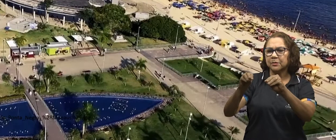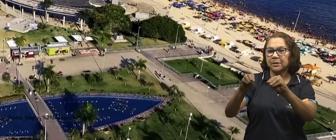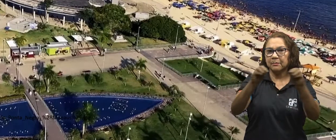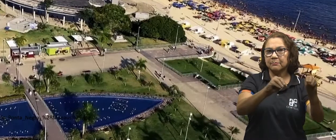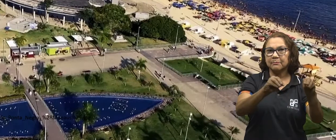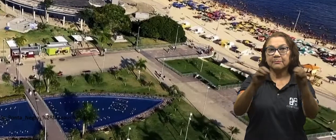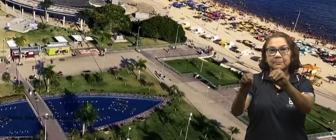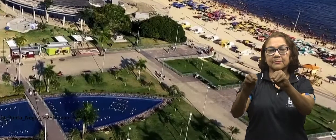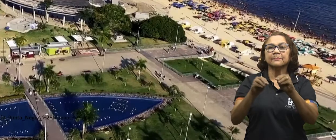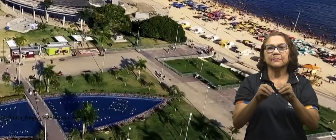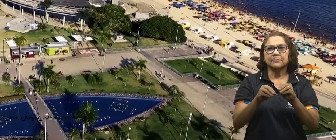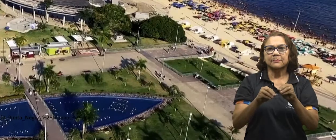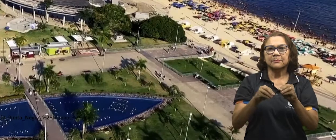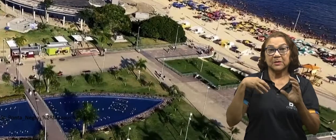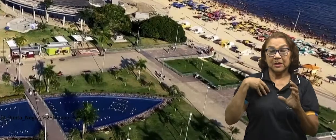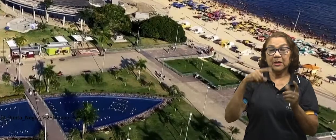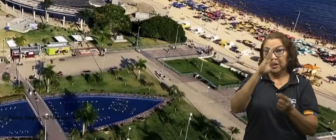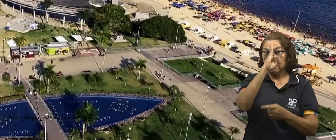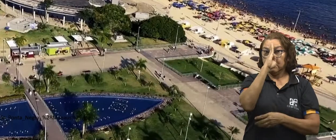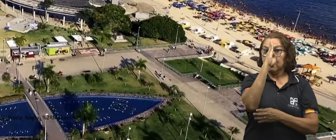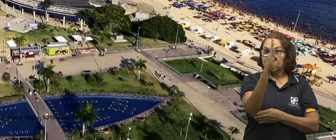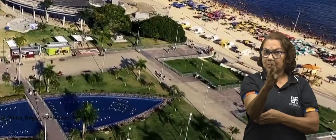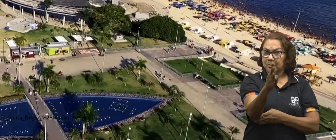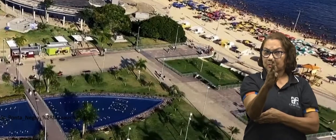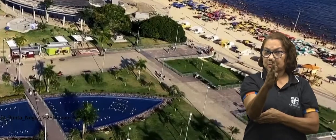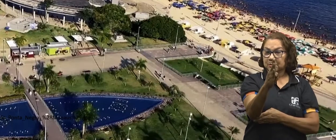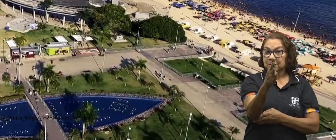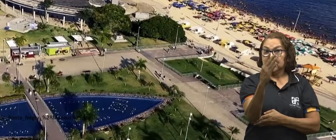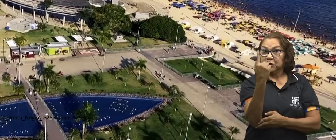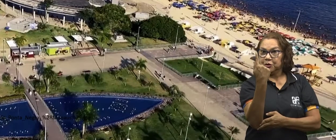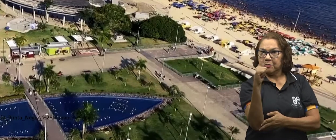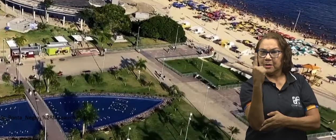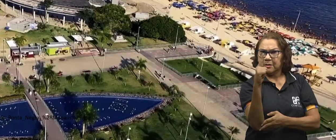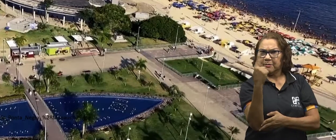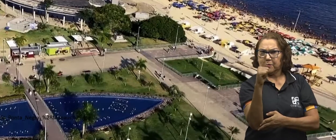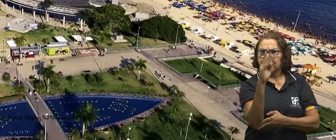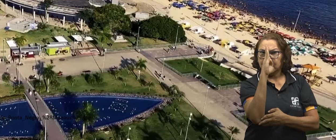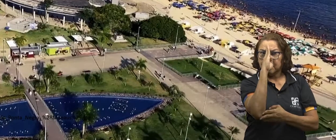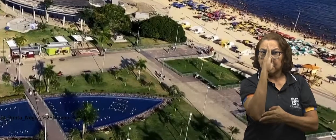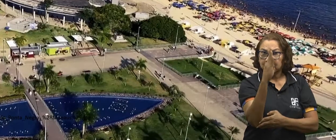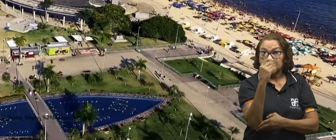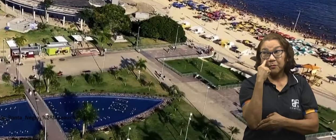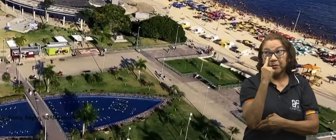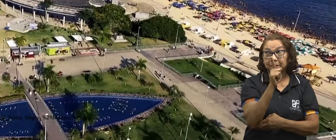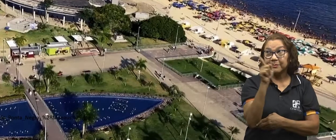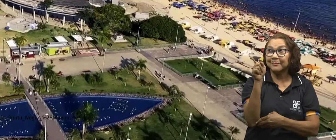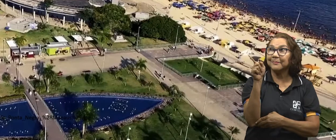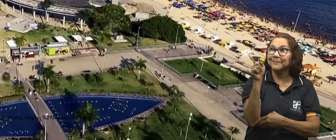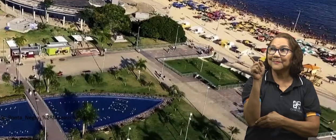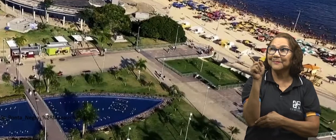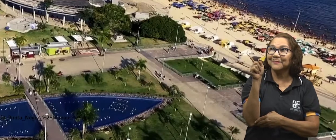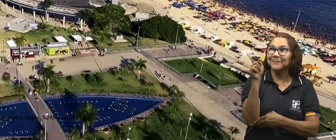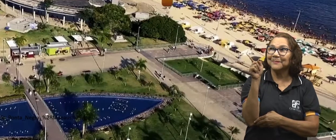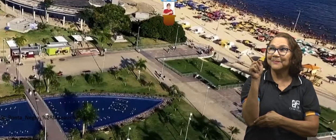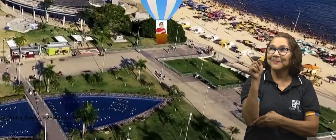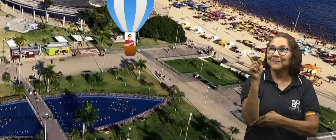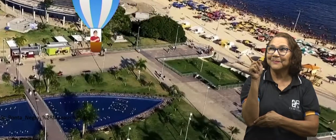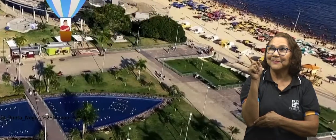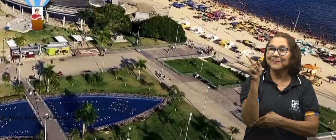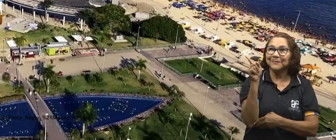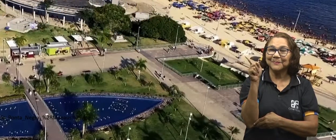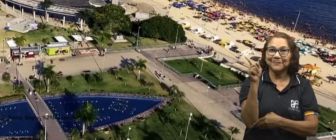Negra. O norte está em destaque. Acompanhe comigo. O nosso balão representa o